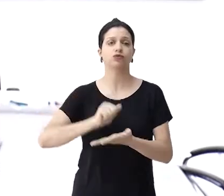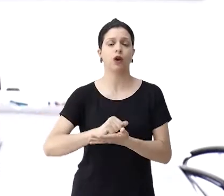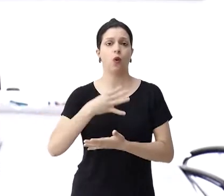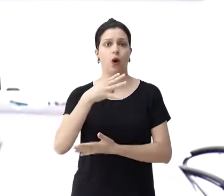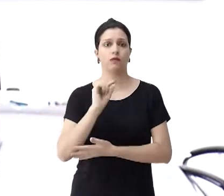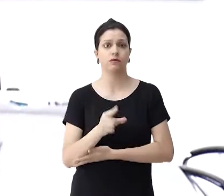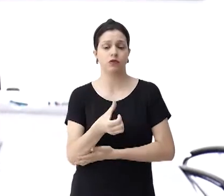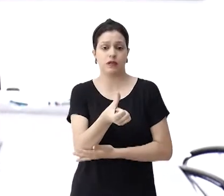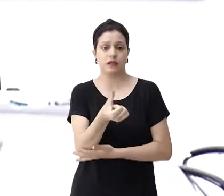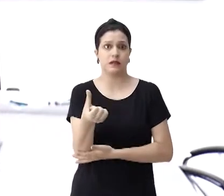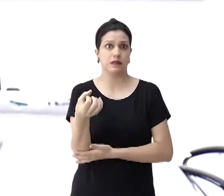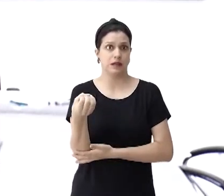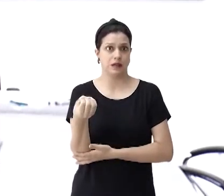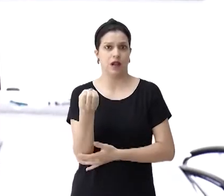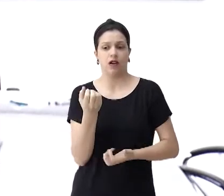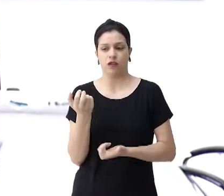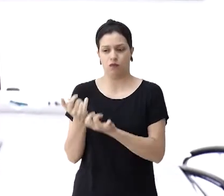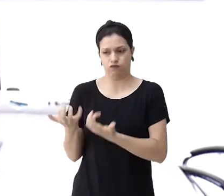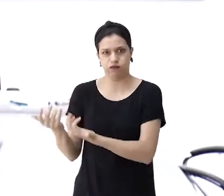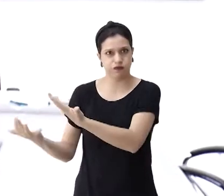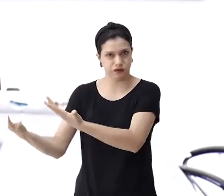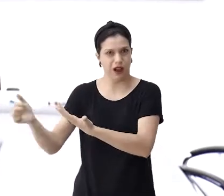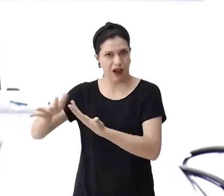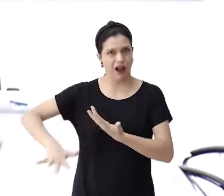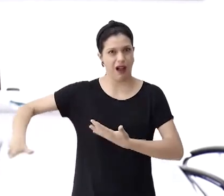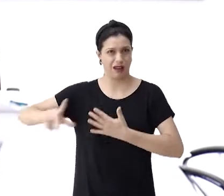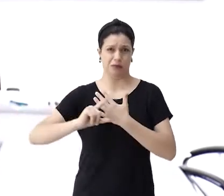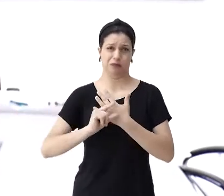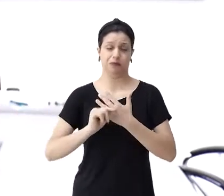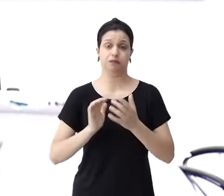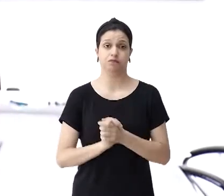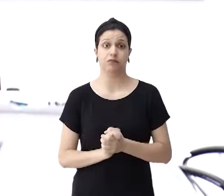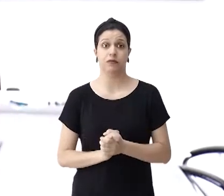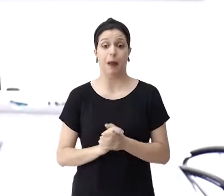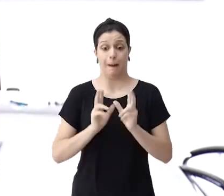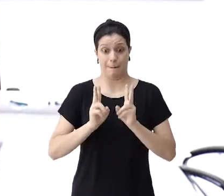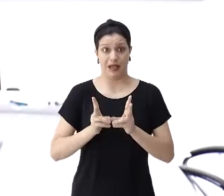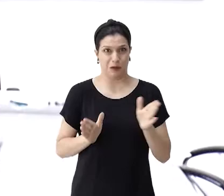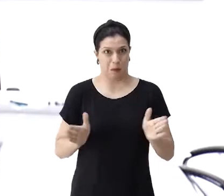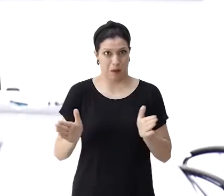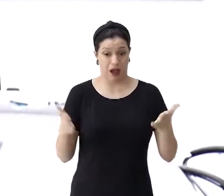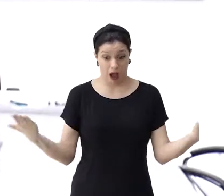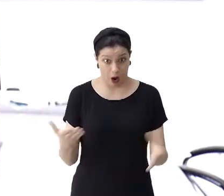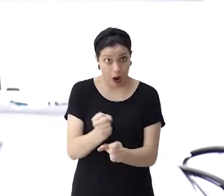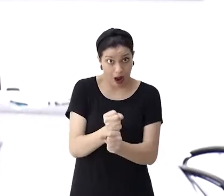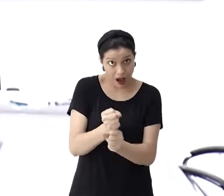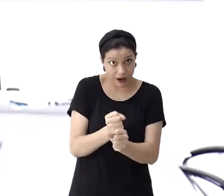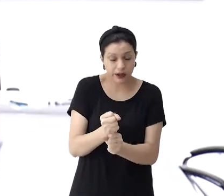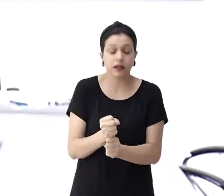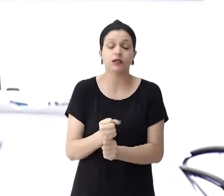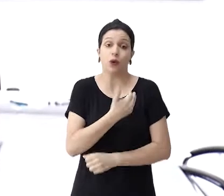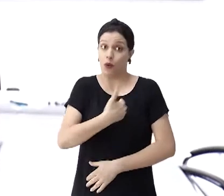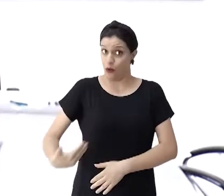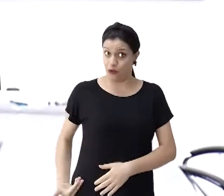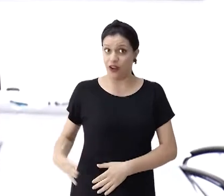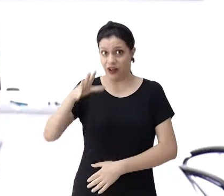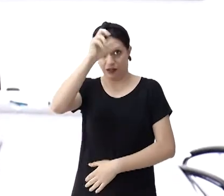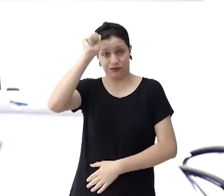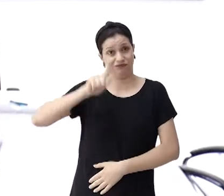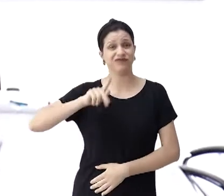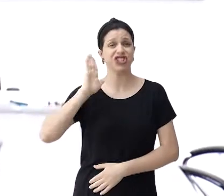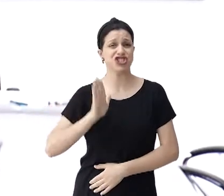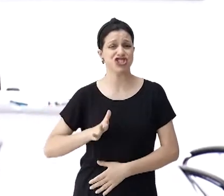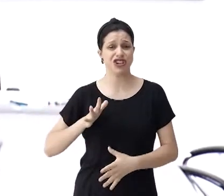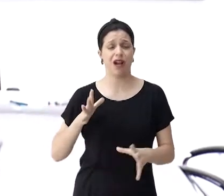registradas 4.660 queimadas na região do Pantanal. No mesmo período deste ano, o governo de Mato Grosso do